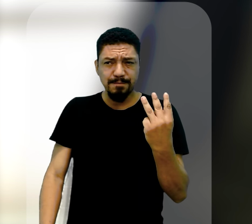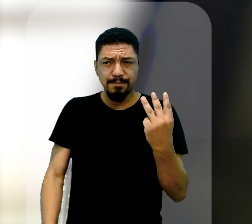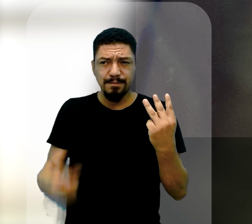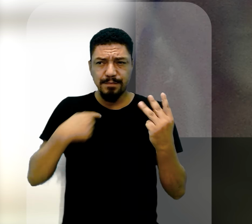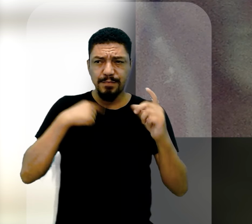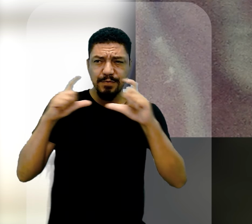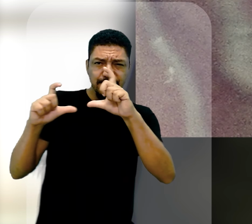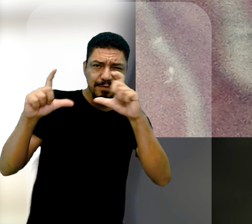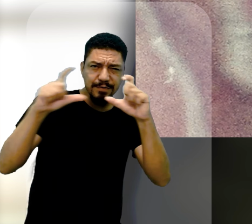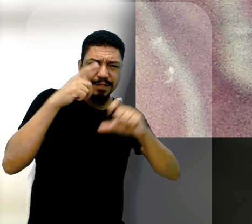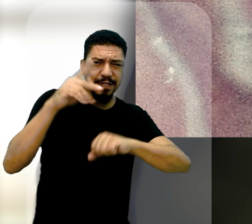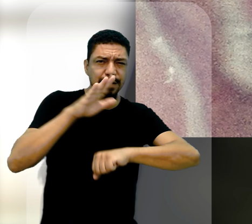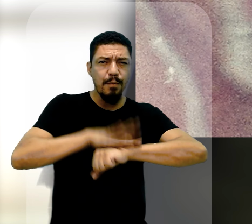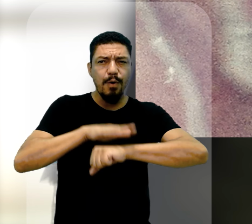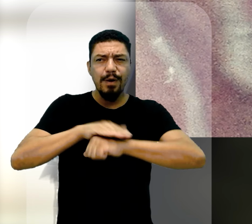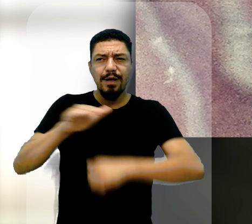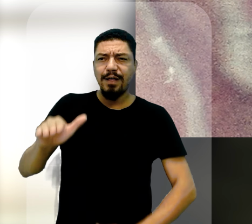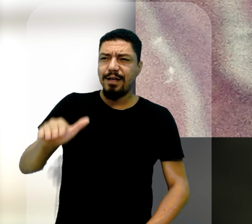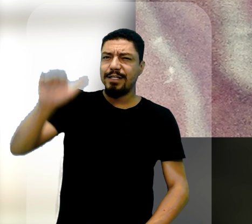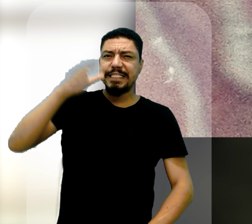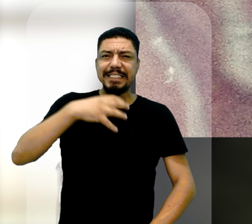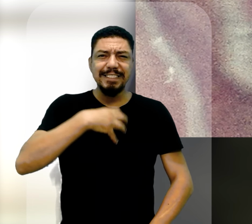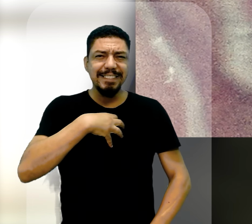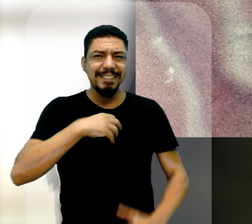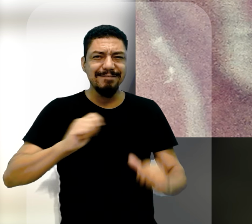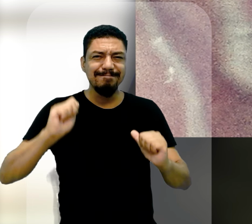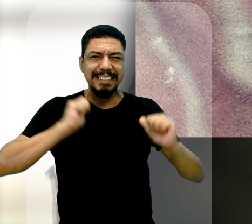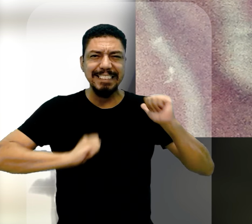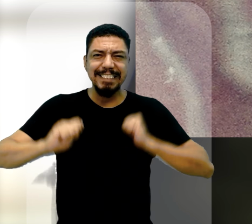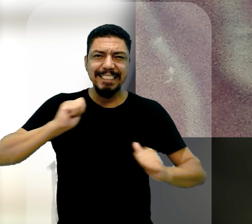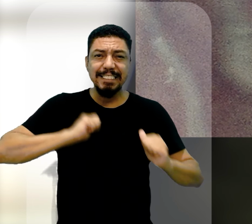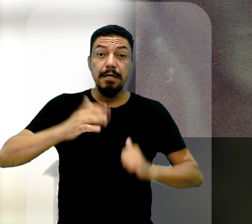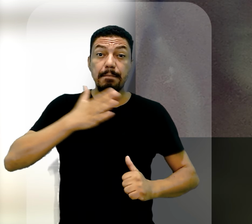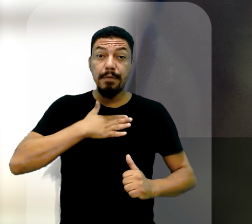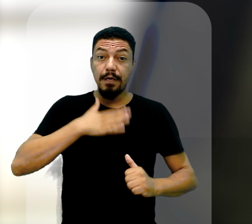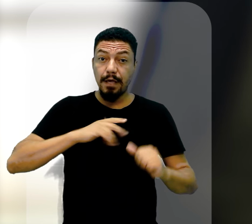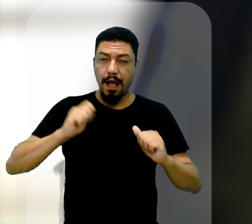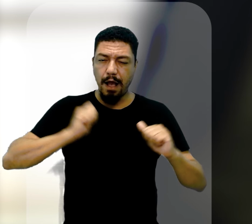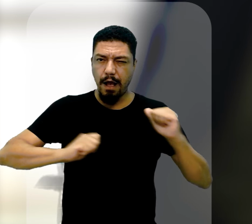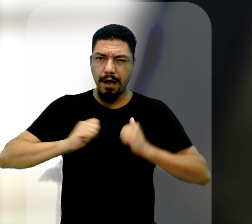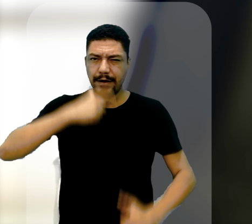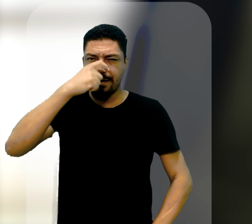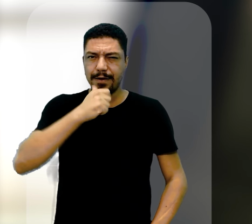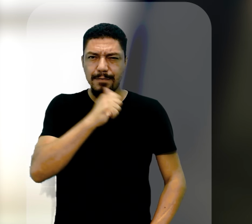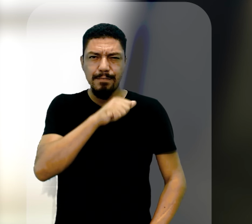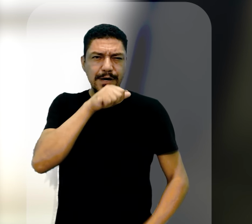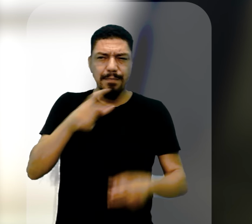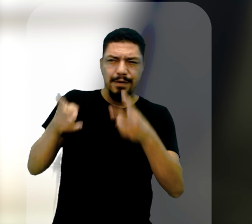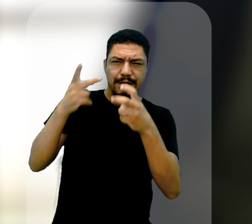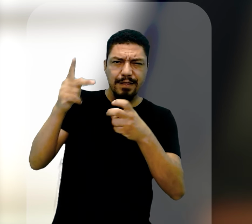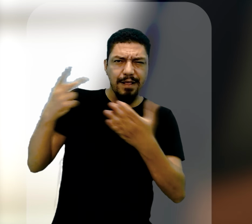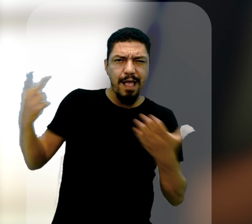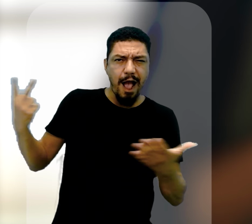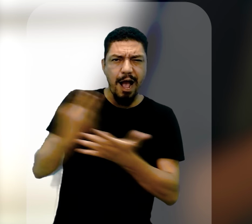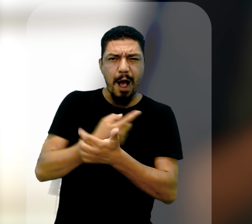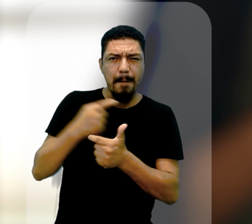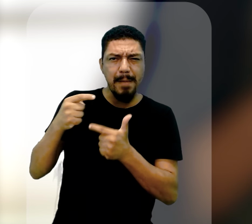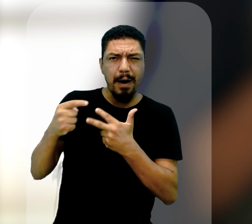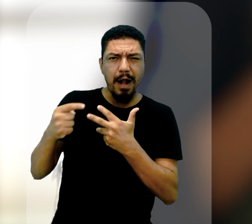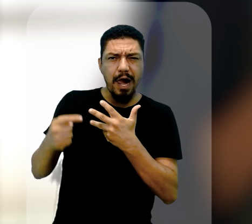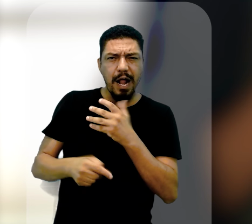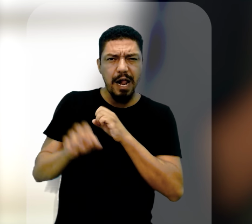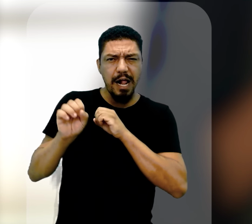Sobre o crescimento, sobre as ansiedades da mãe, vendo os erros e os acertos ao